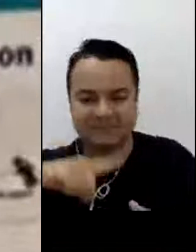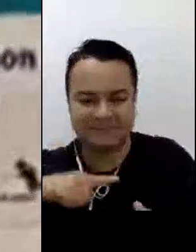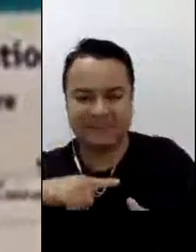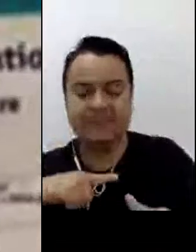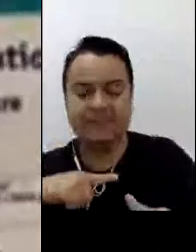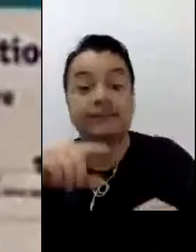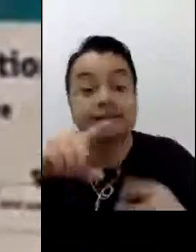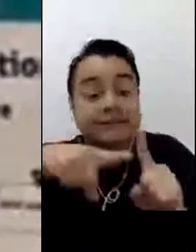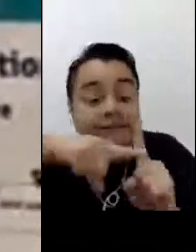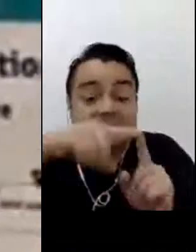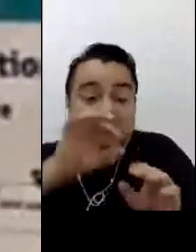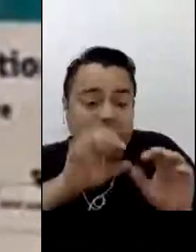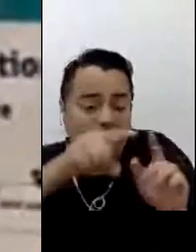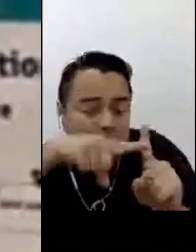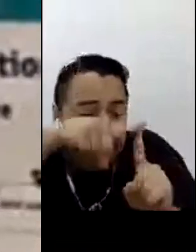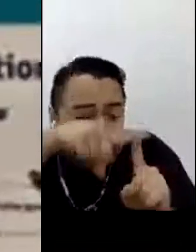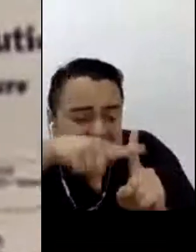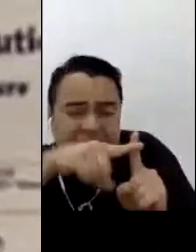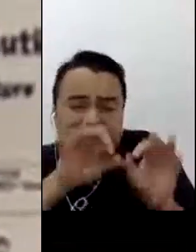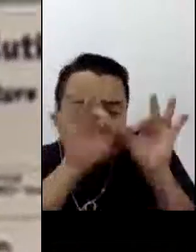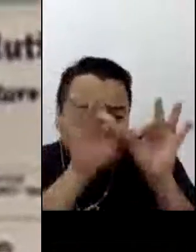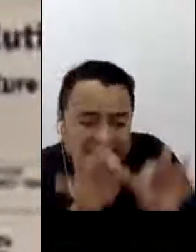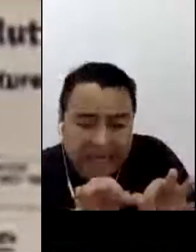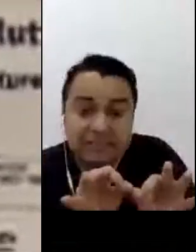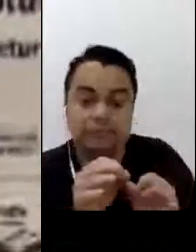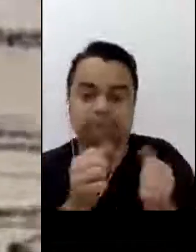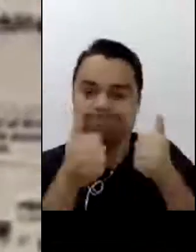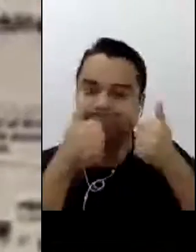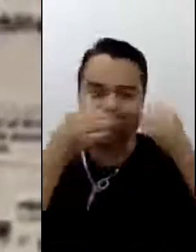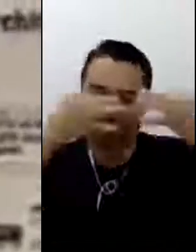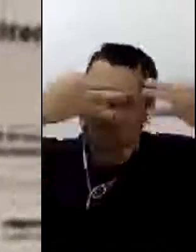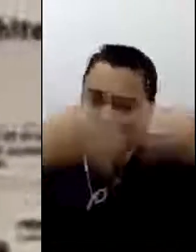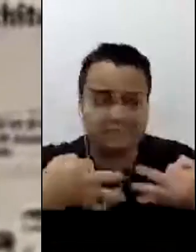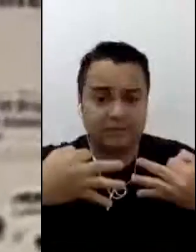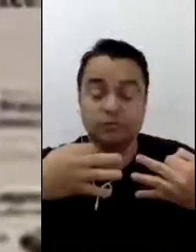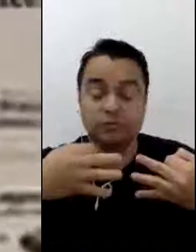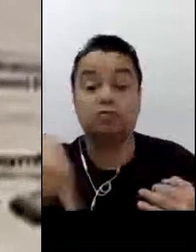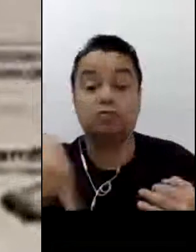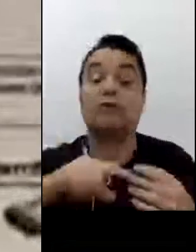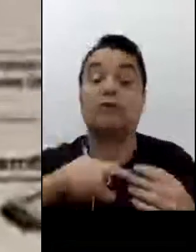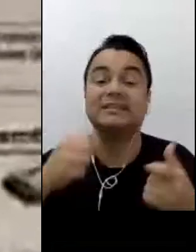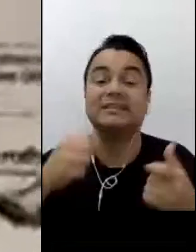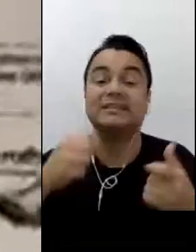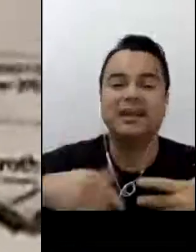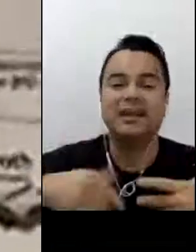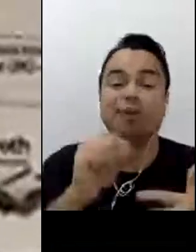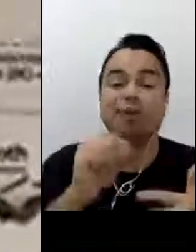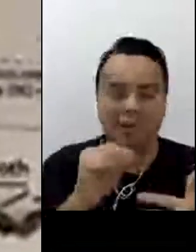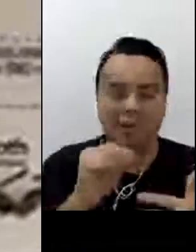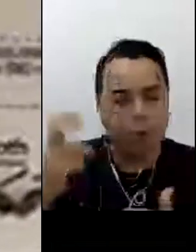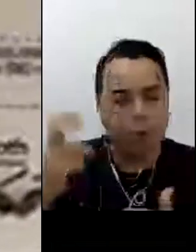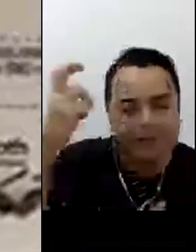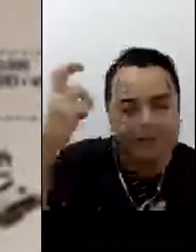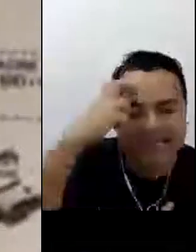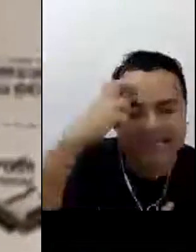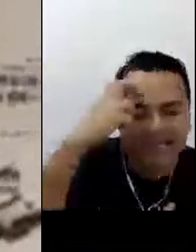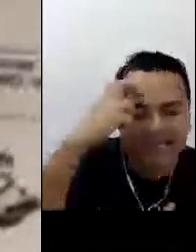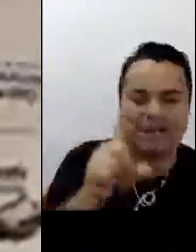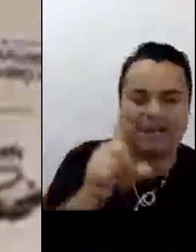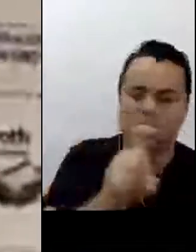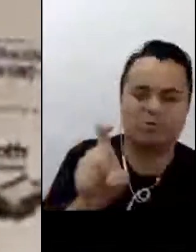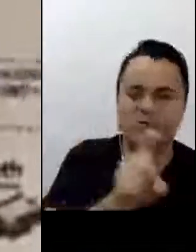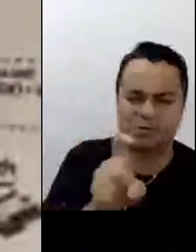na medida certa, no ponto exato. Então, isso é o que a gente chama de inteligência do spray, né?